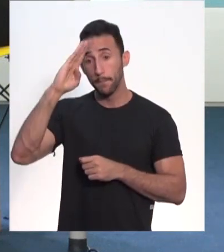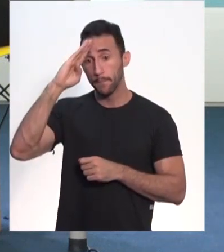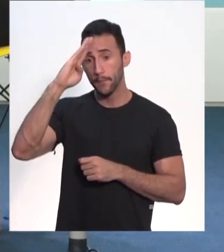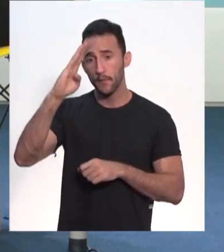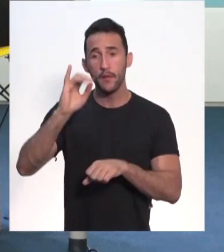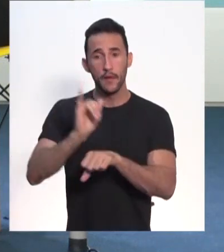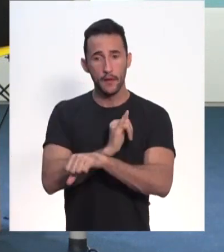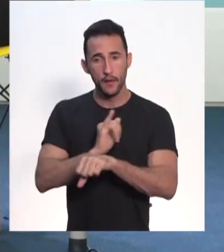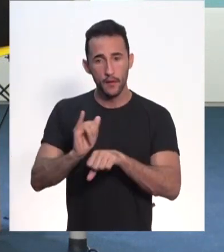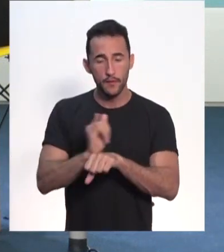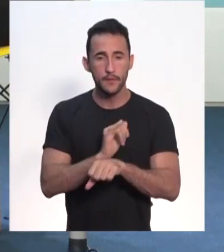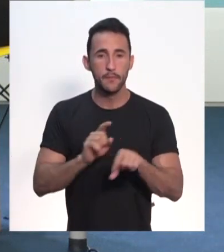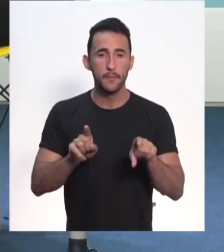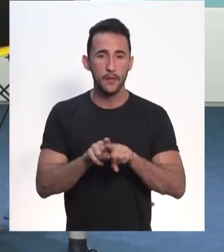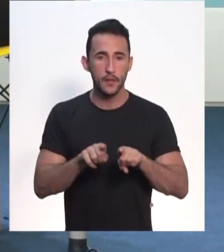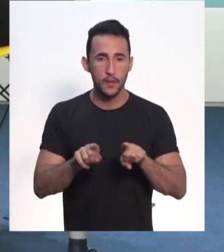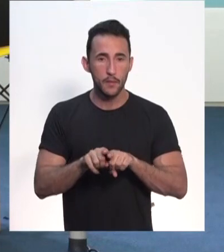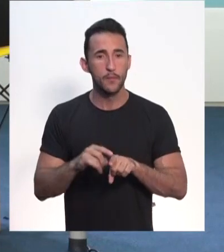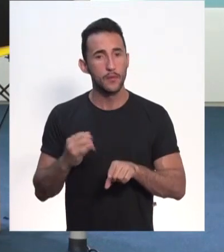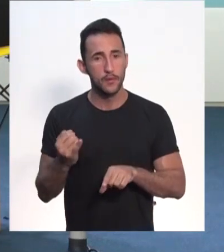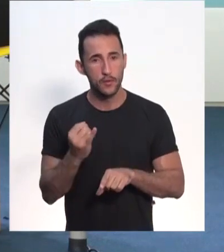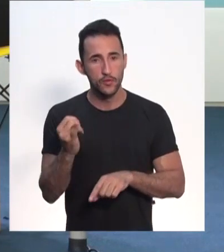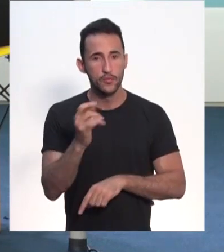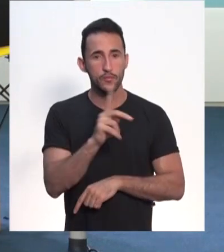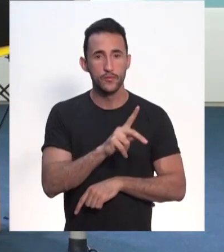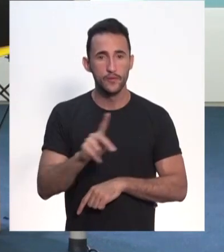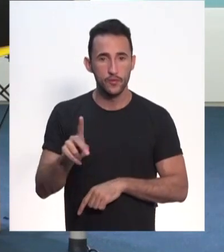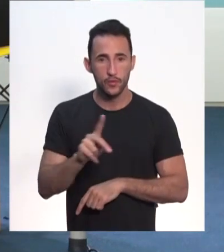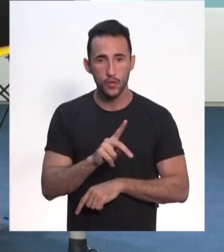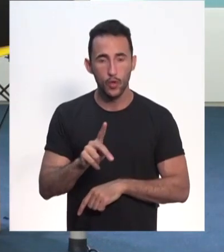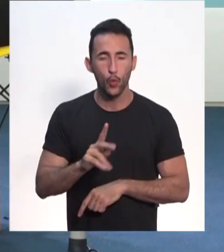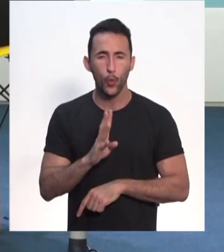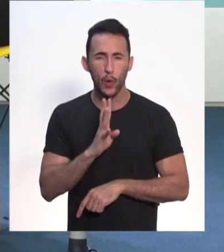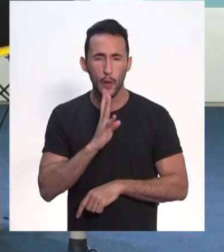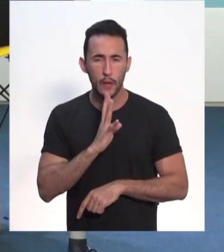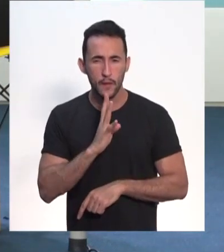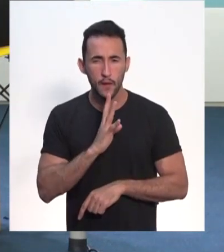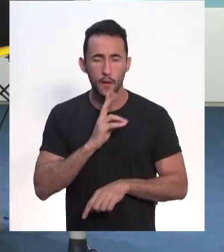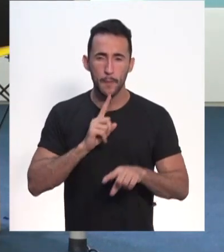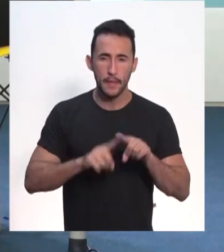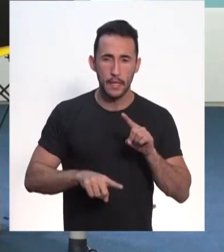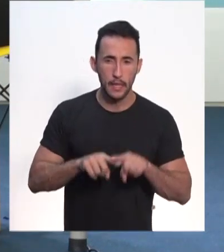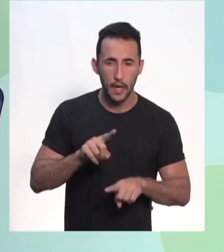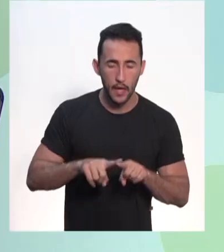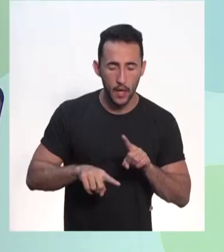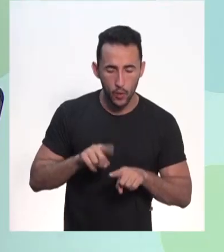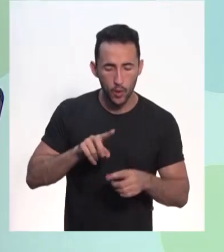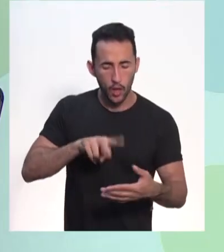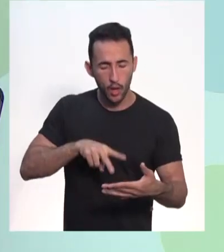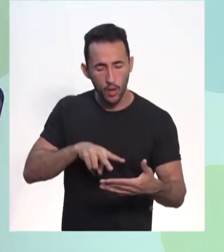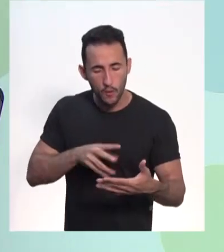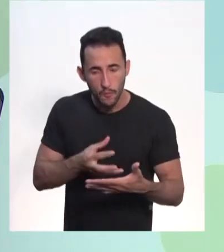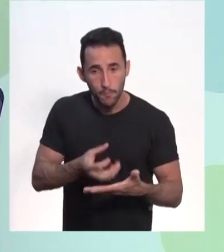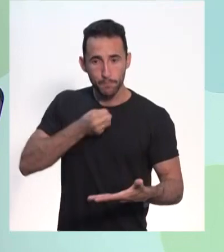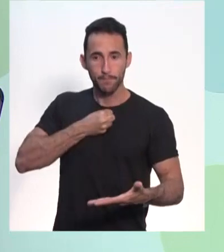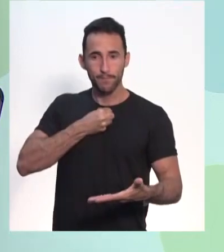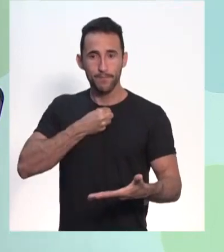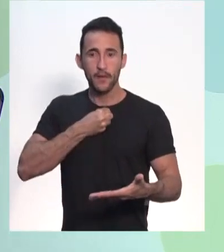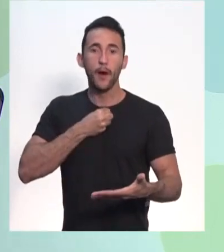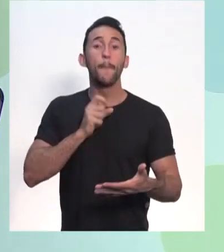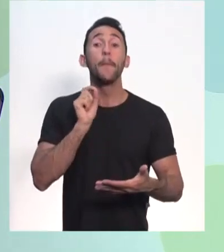retomada com esses alunos que ficaram sem acesso por algum motivo. É isso, João. É interessante a